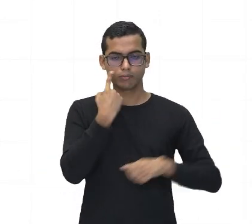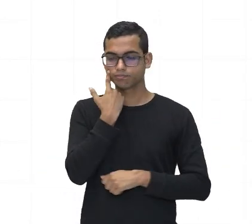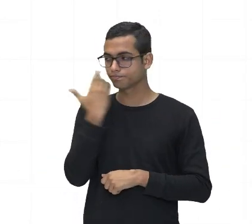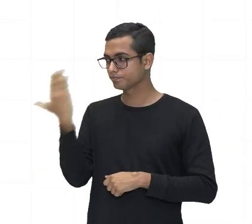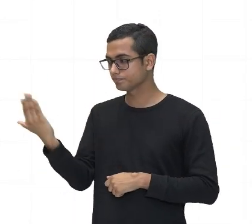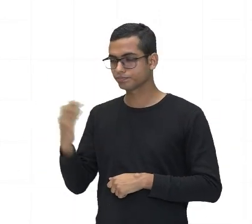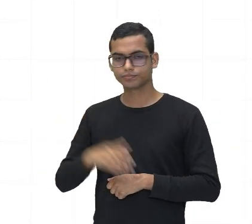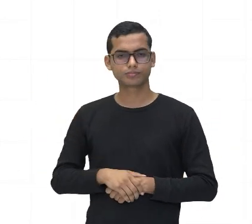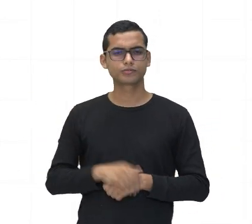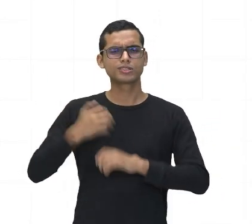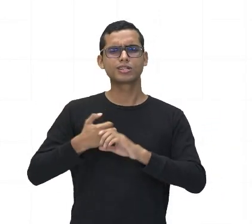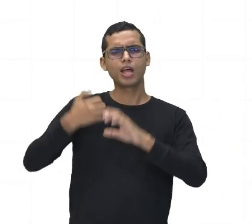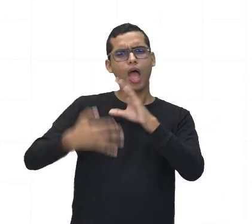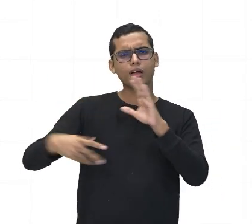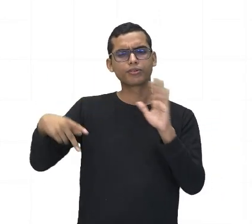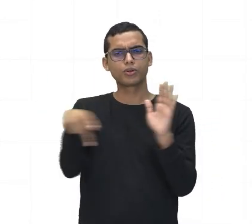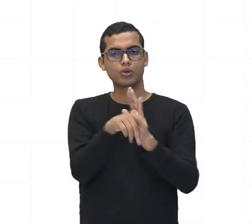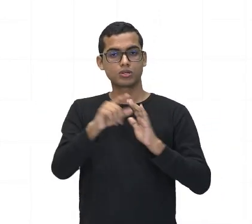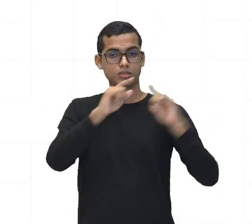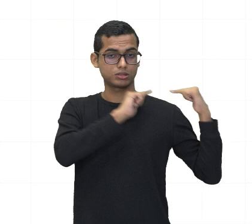ocidentais, ok?